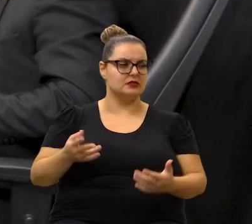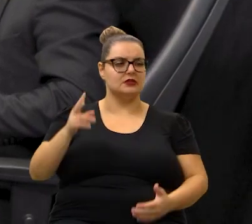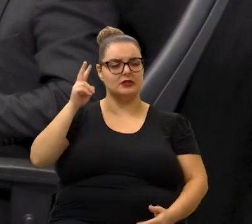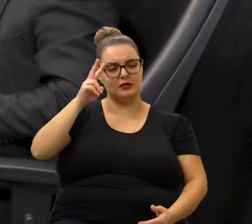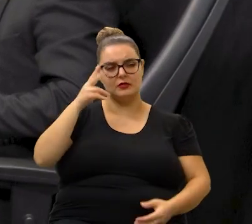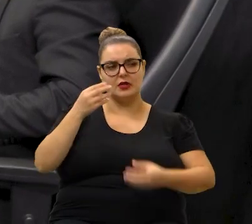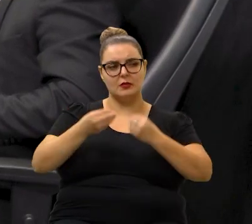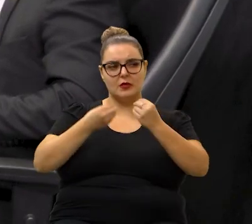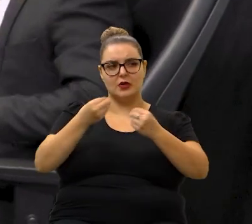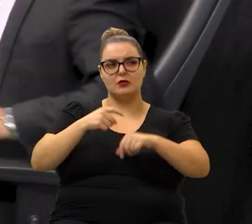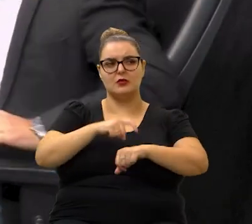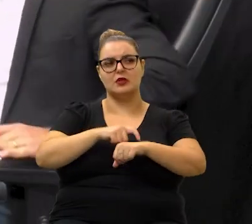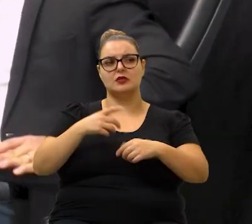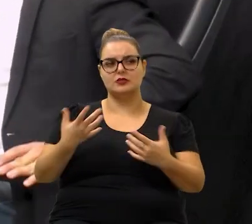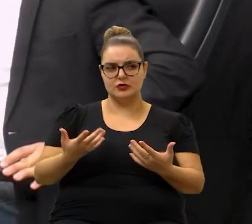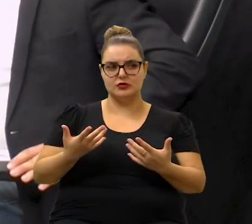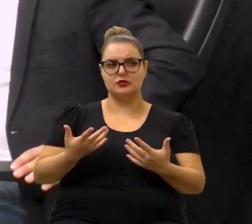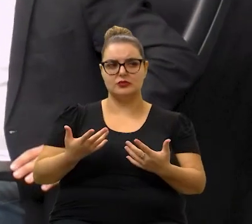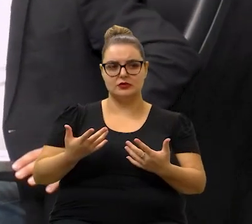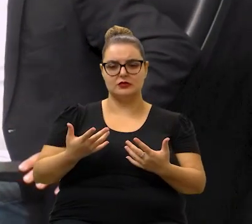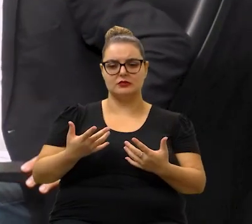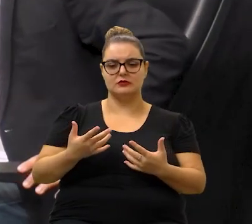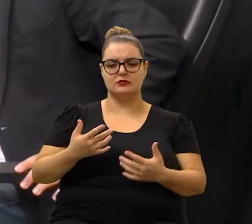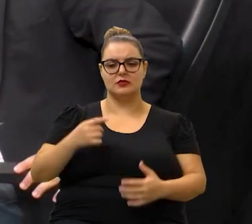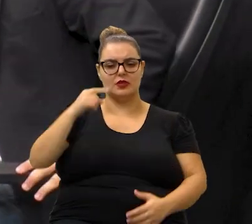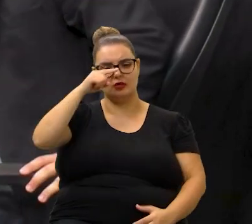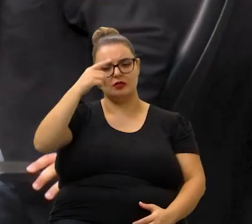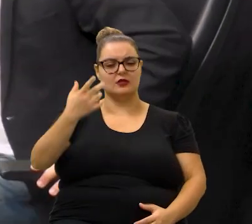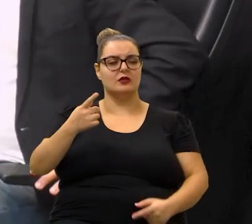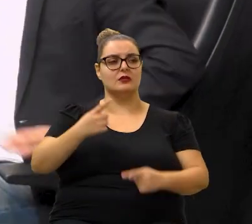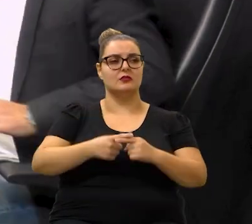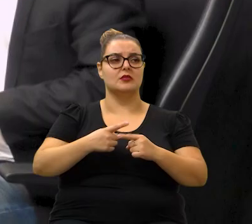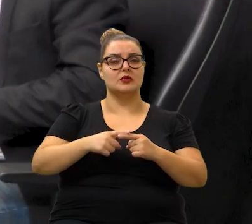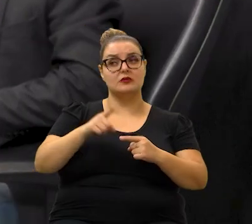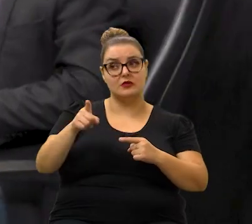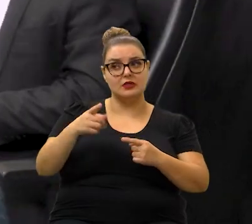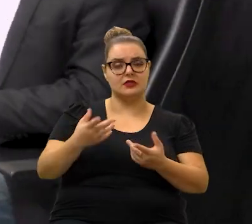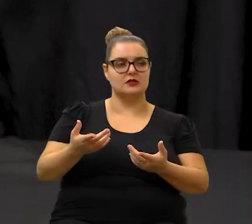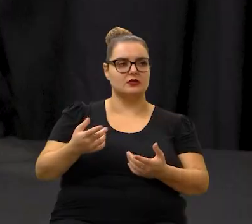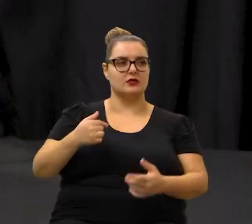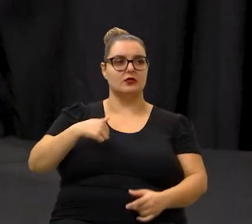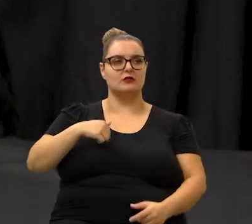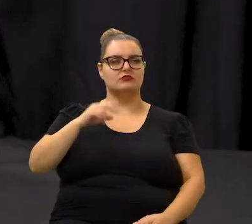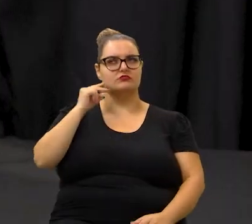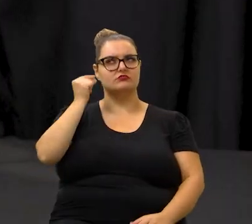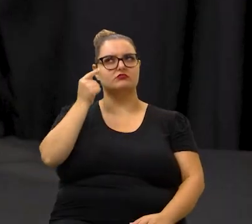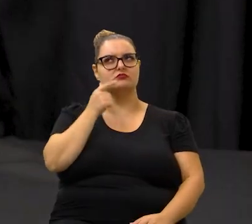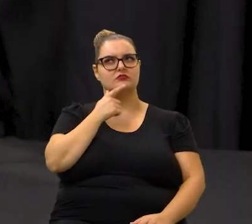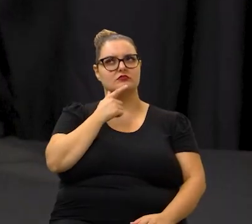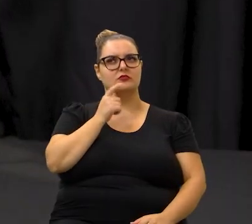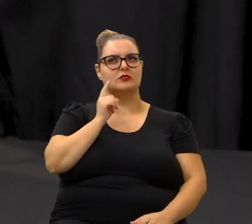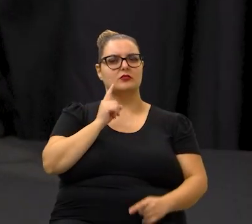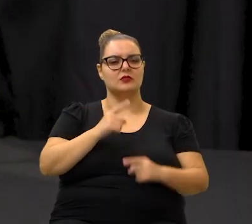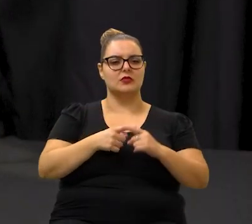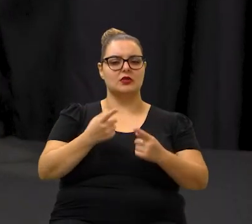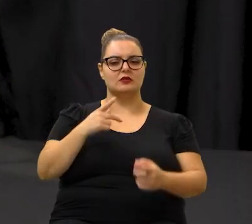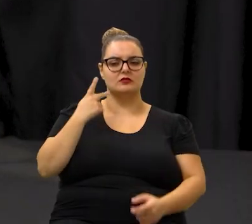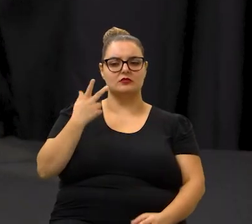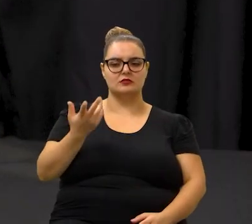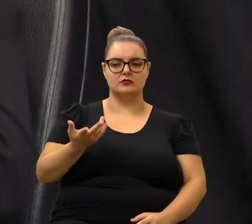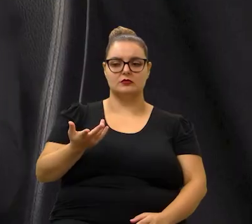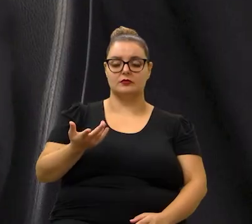para lembrar como que foi aquele momento em que ô Marquez Por que que você não faz isso ou então você mesmo poxa por que que eu eu